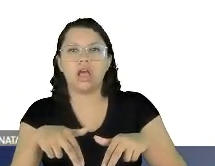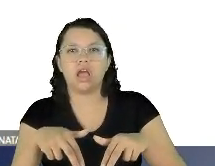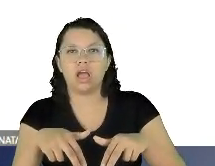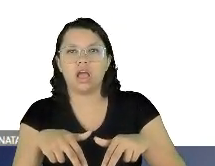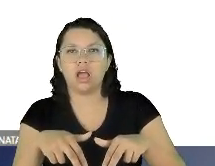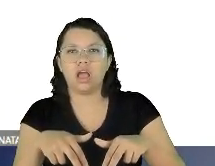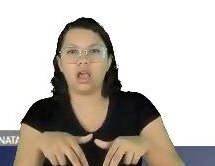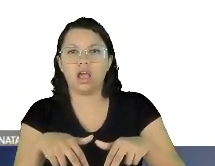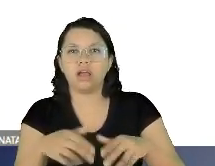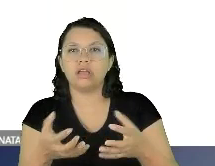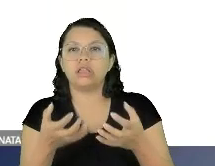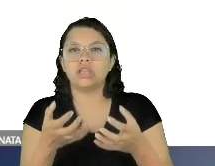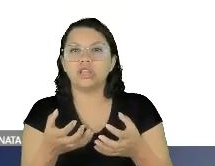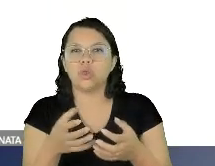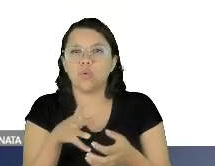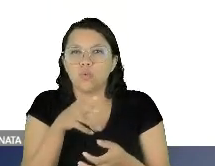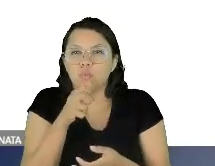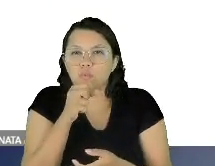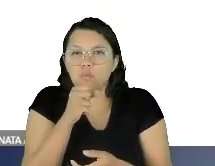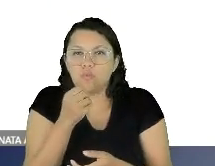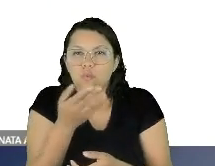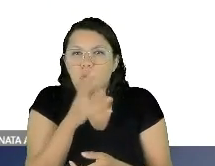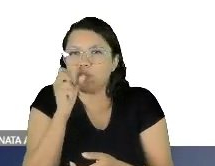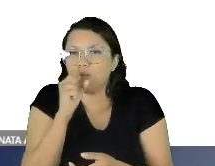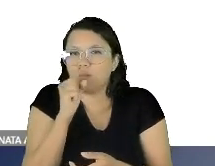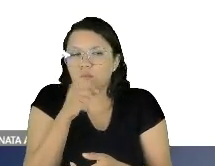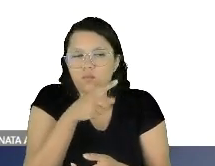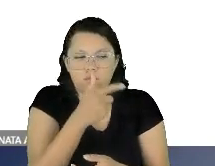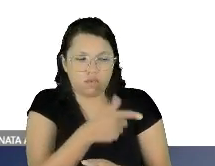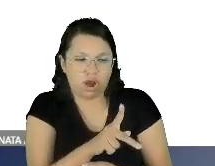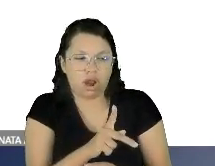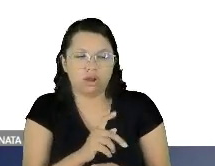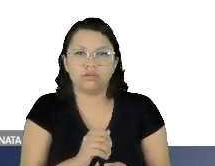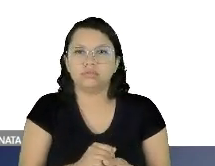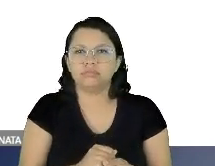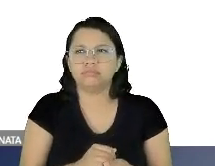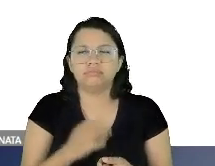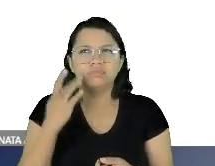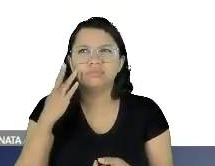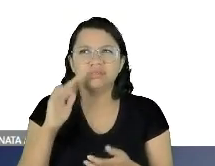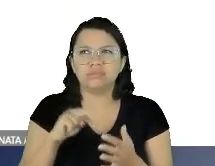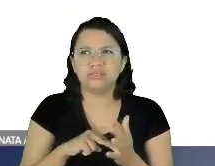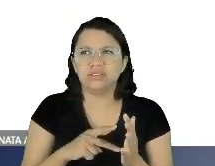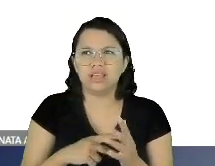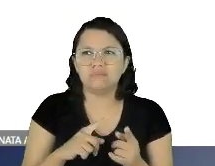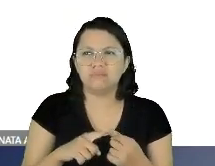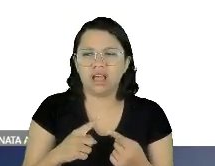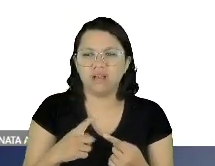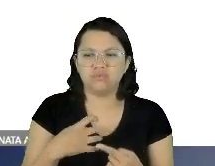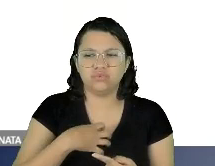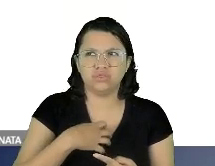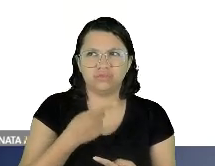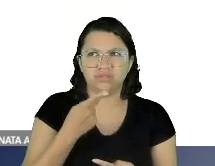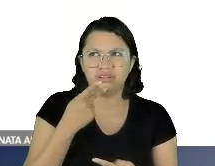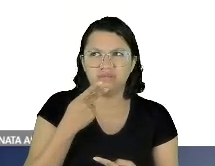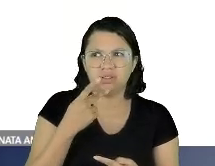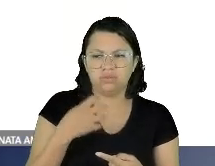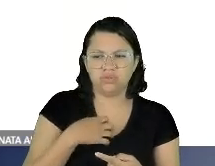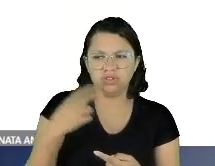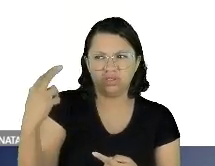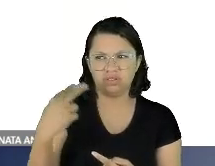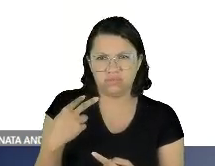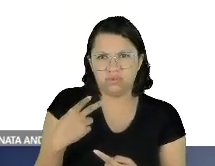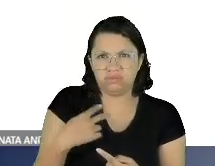chupar essa laranja. Eu sequer sabia o que significava a fala, mas a forma de falar e o olhar me deixou